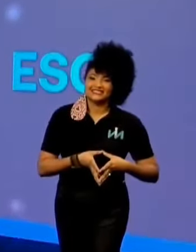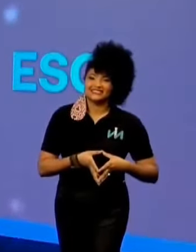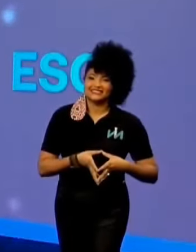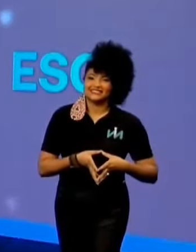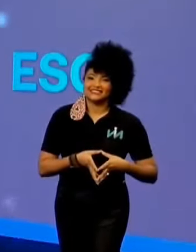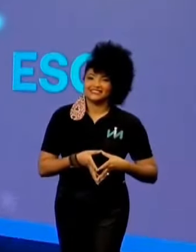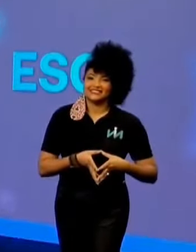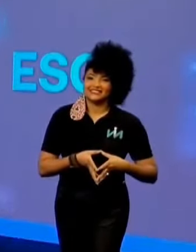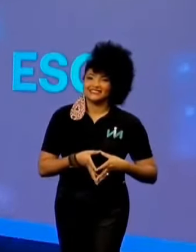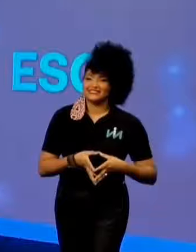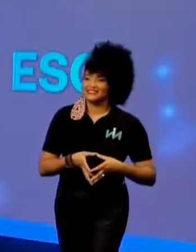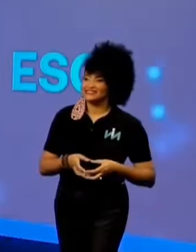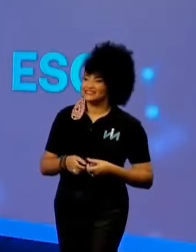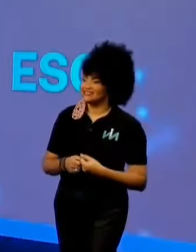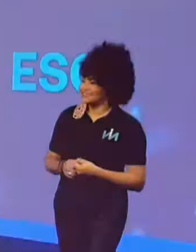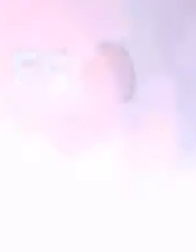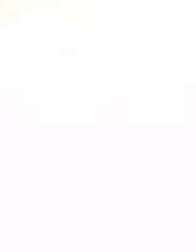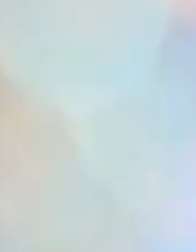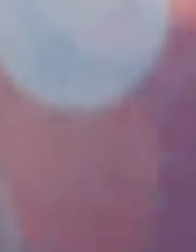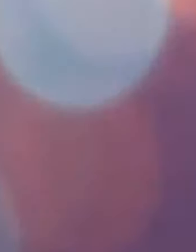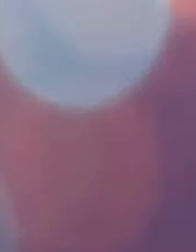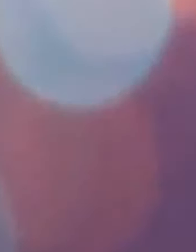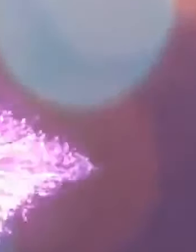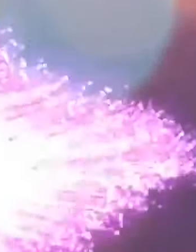obrigada. Helena, voltamos com você.